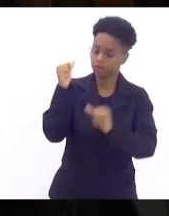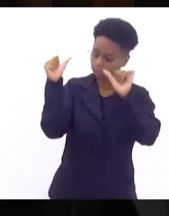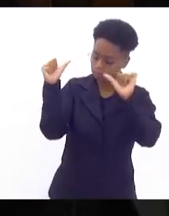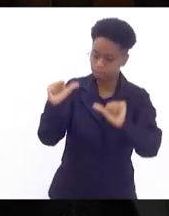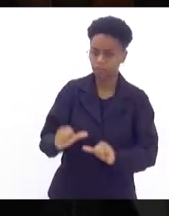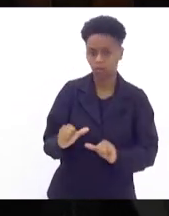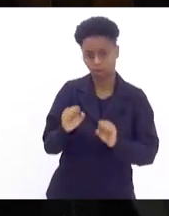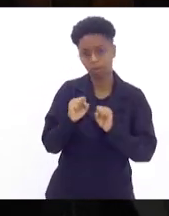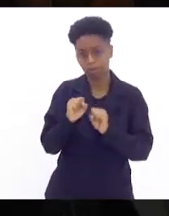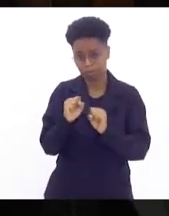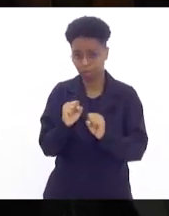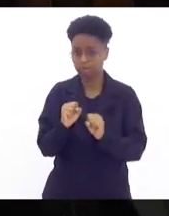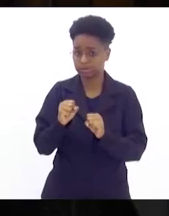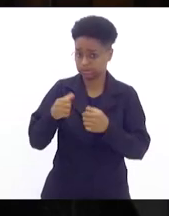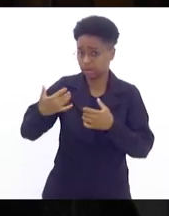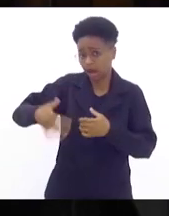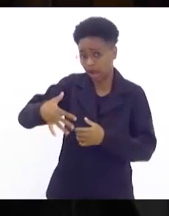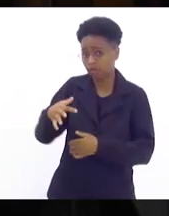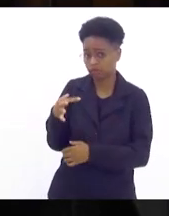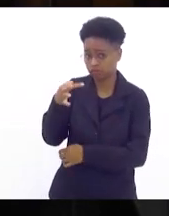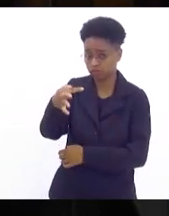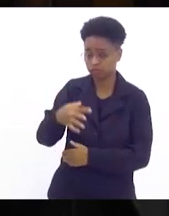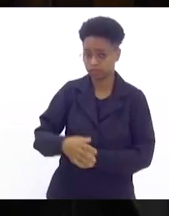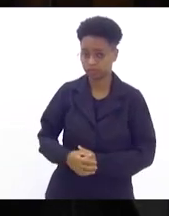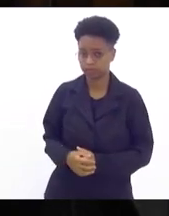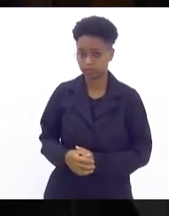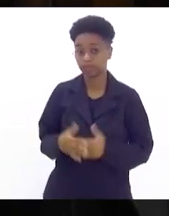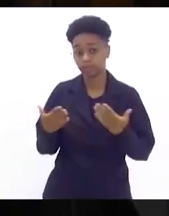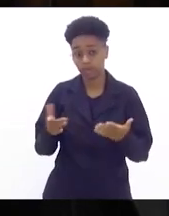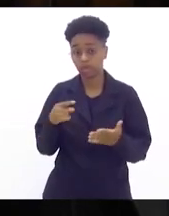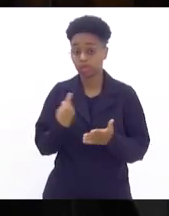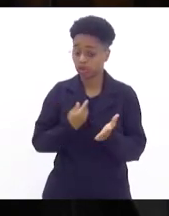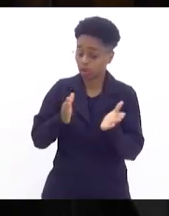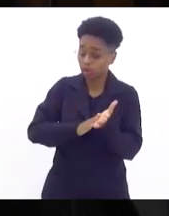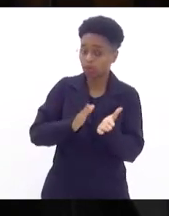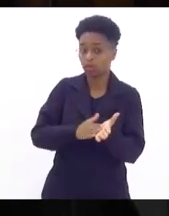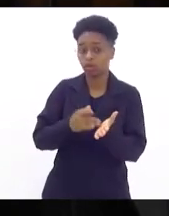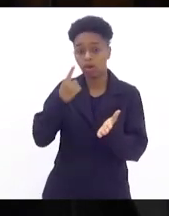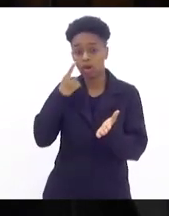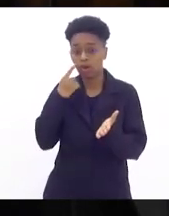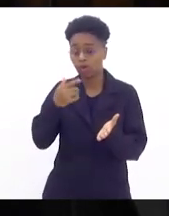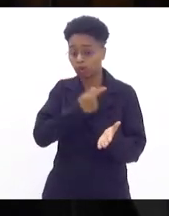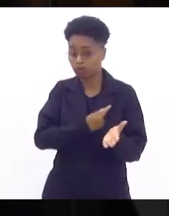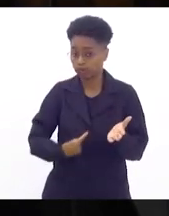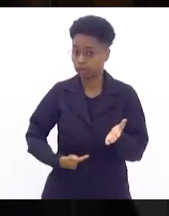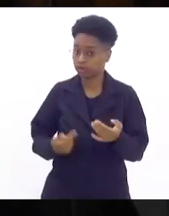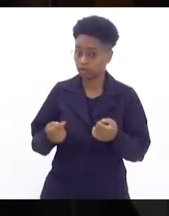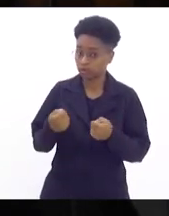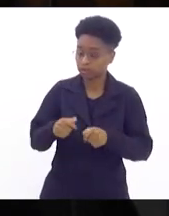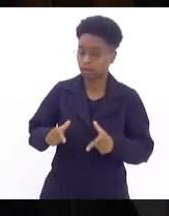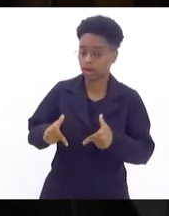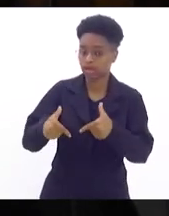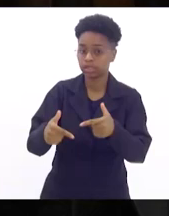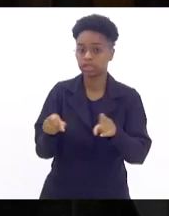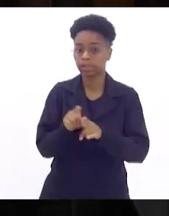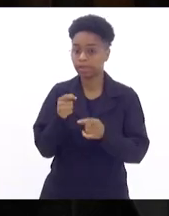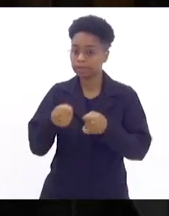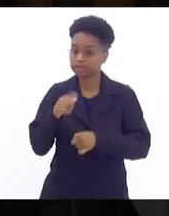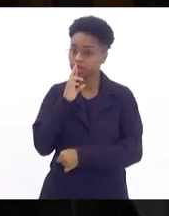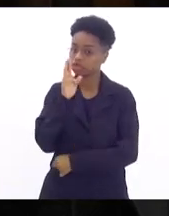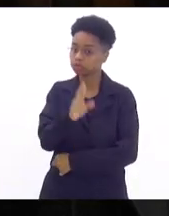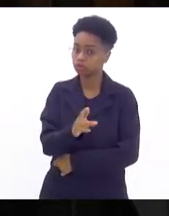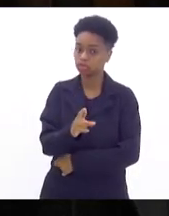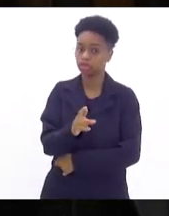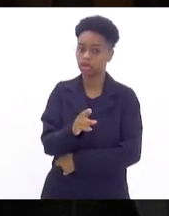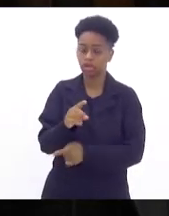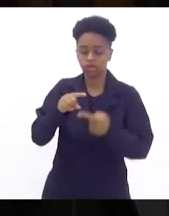pode cobrar um preço caro então tá aqui a nossa cobrança do Governador e que responda também a